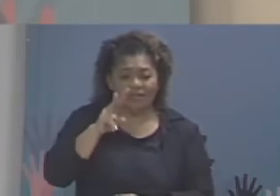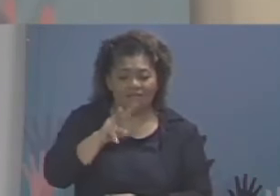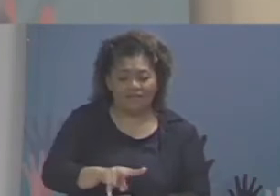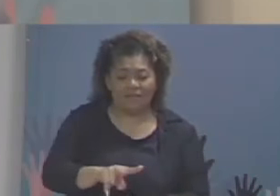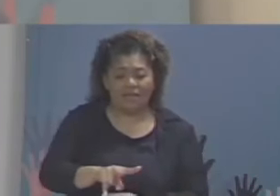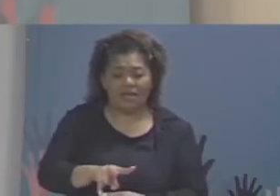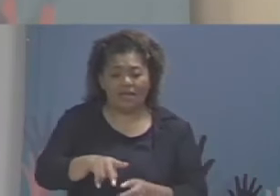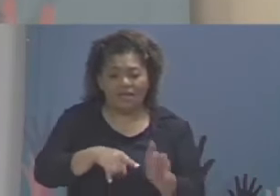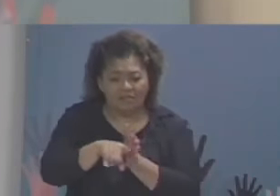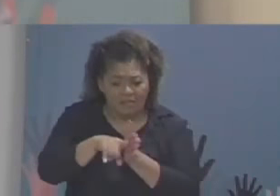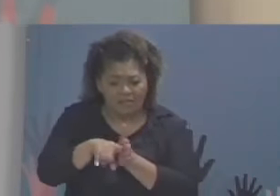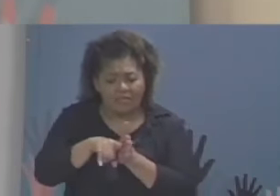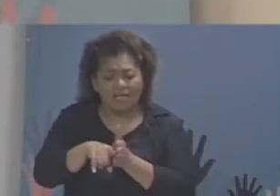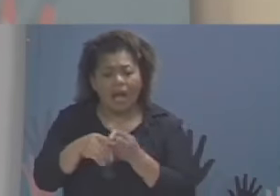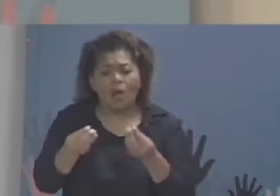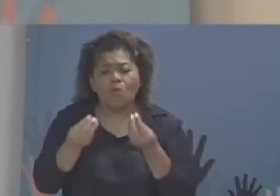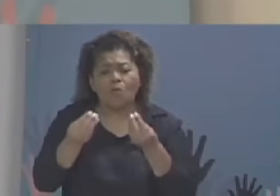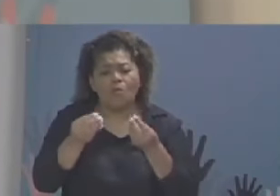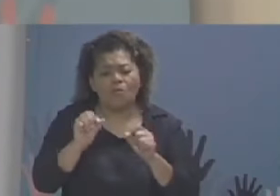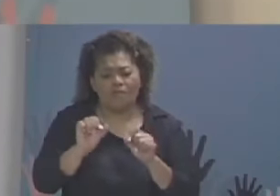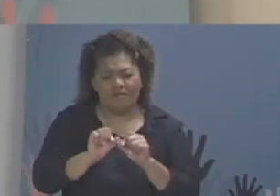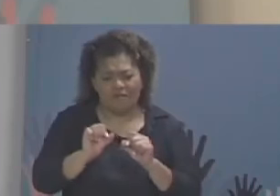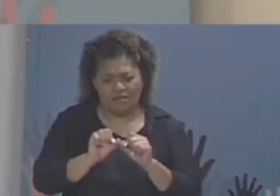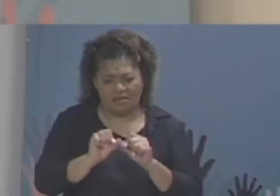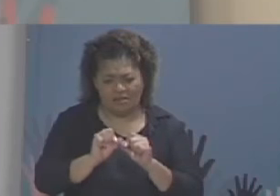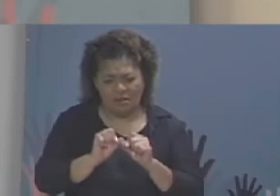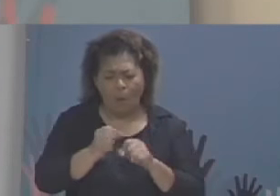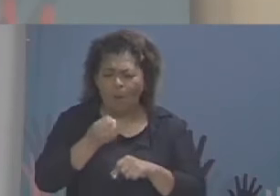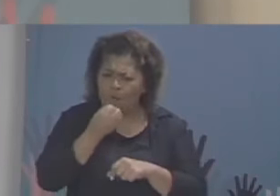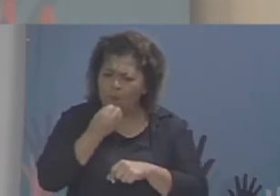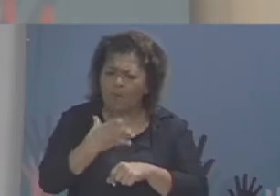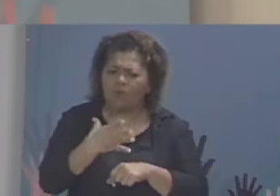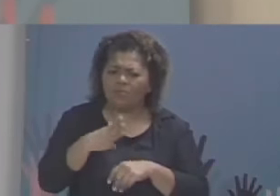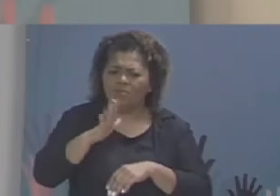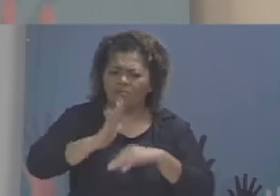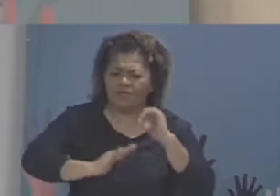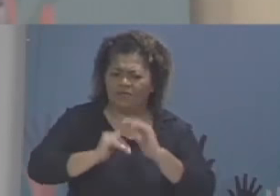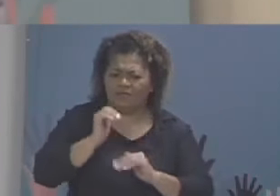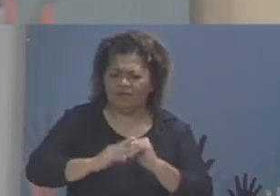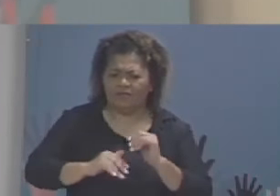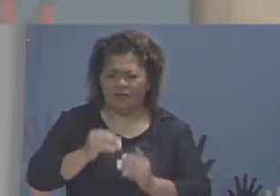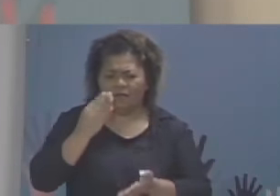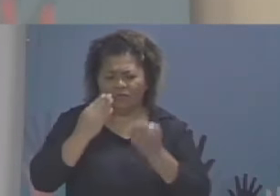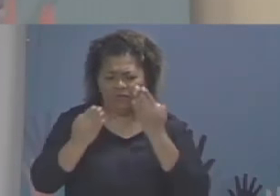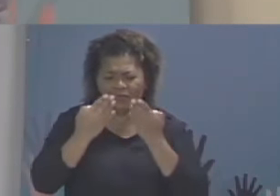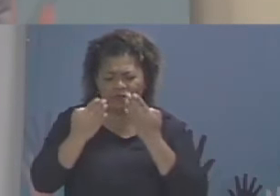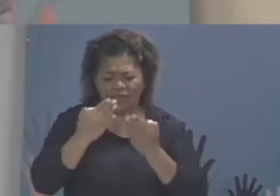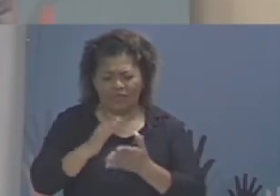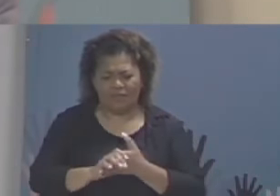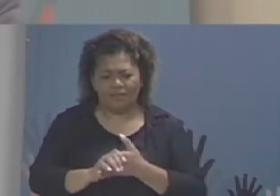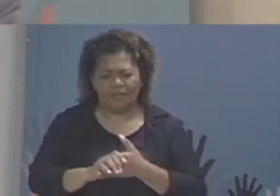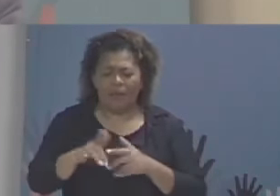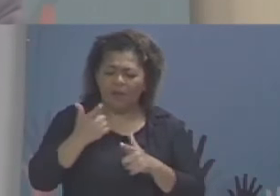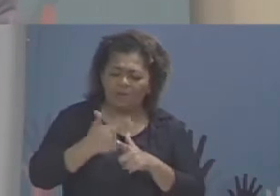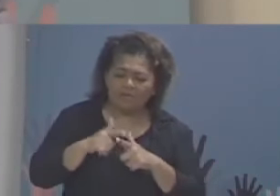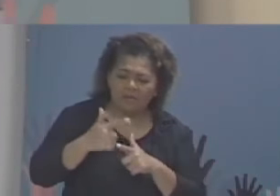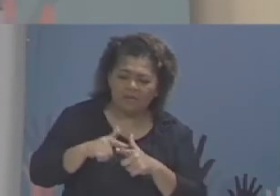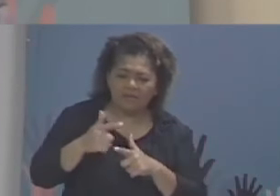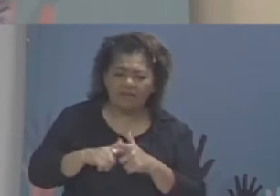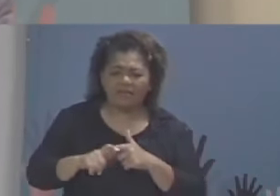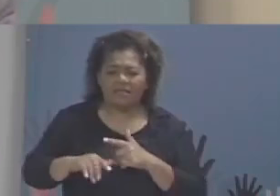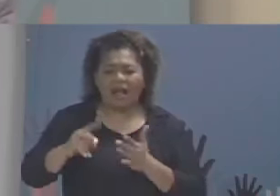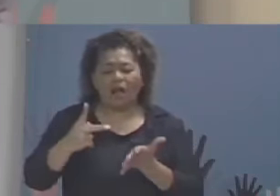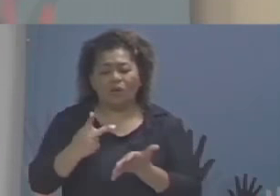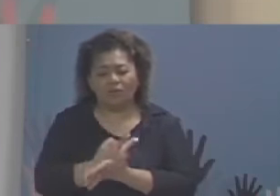gente perde espaço para coaching. Se você for pegar todas as publicações feitas por essas gestões, você vai ver problematizar,